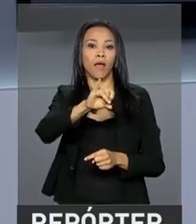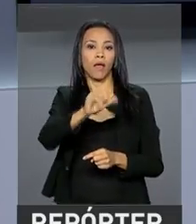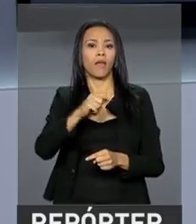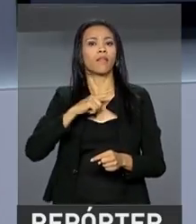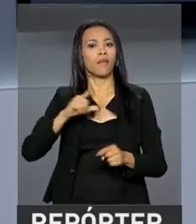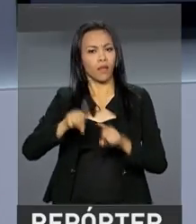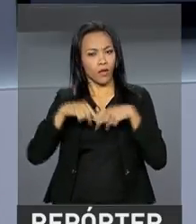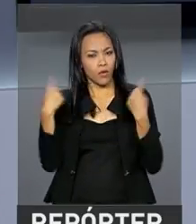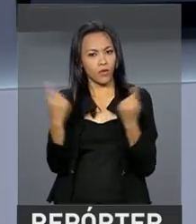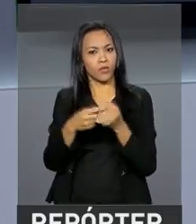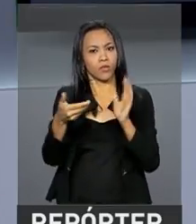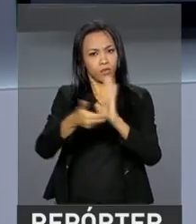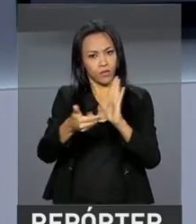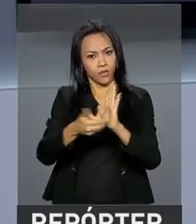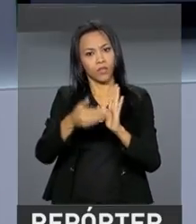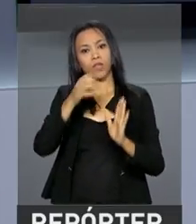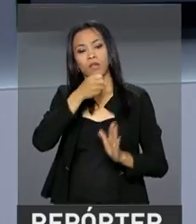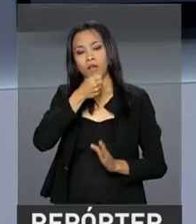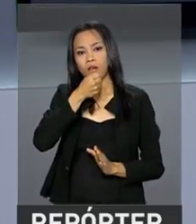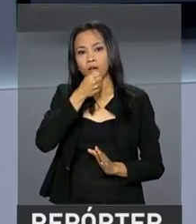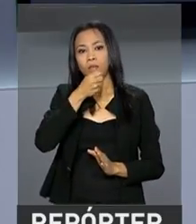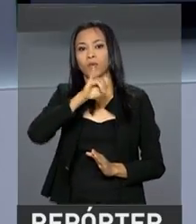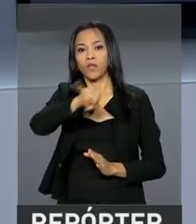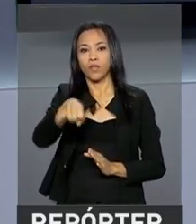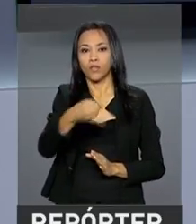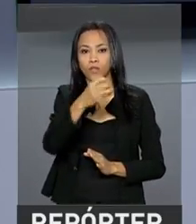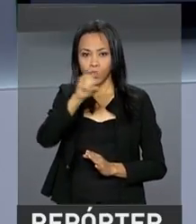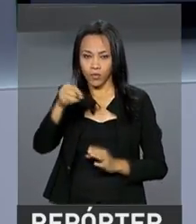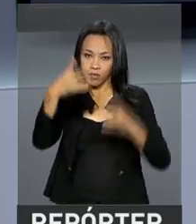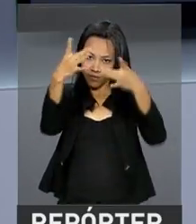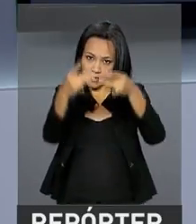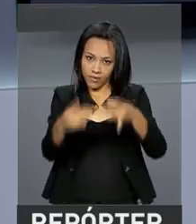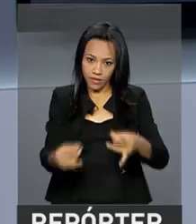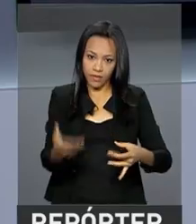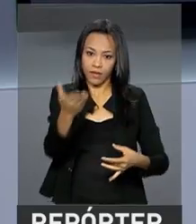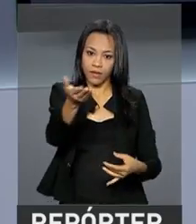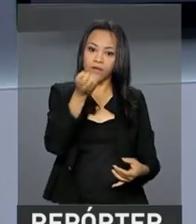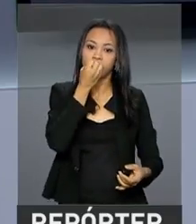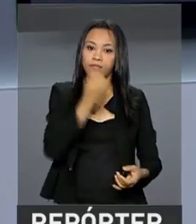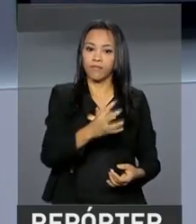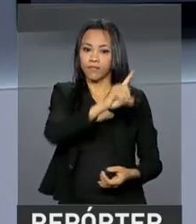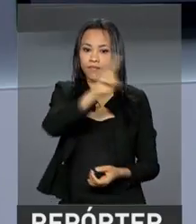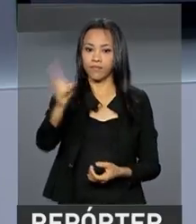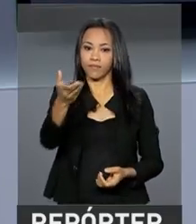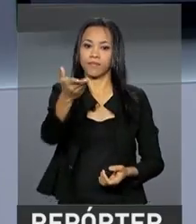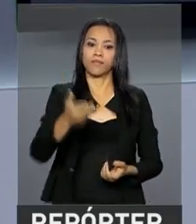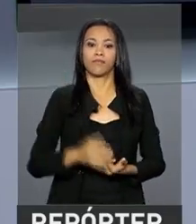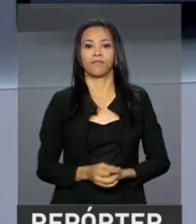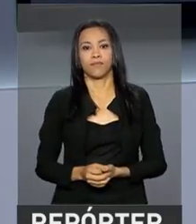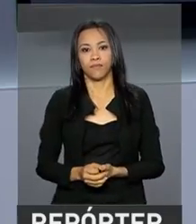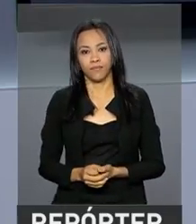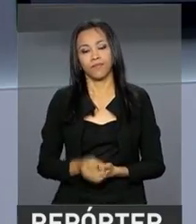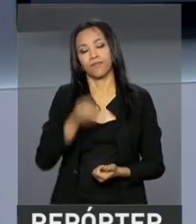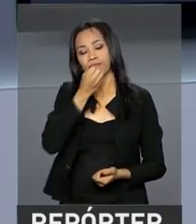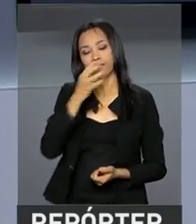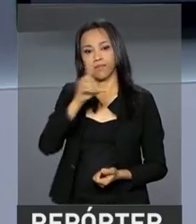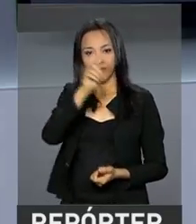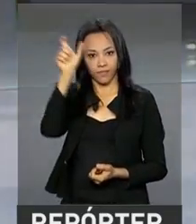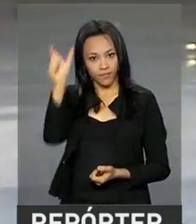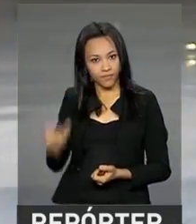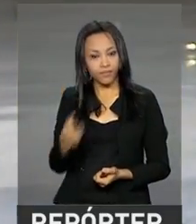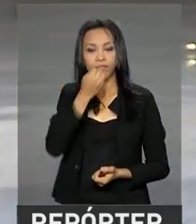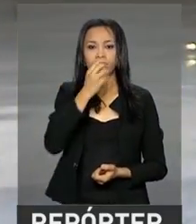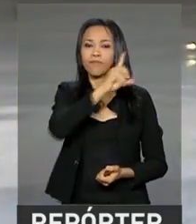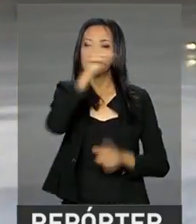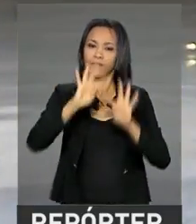Planalto o repórter João Pedro Neto traz os detalhes pra gente Bom dia João Bom dia Carol bom dia a